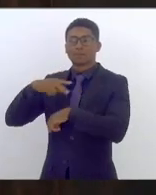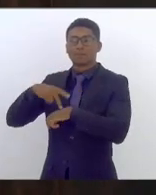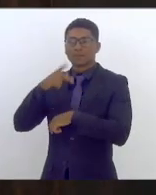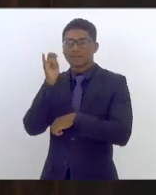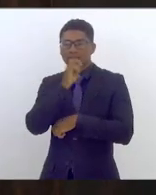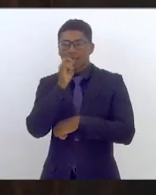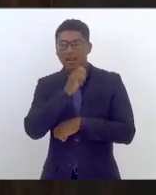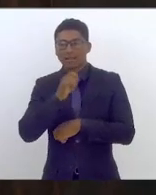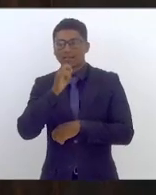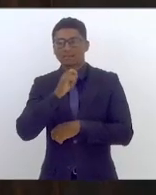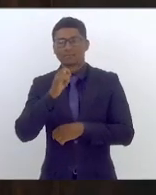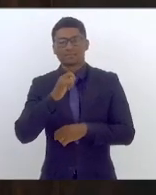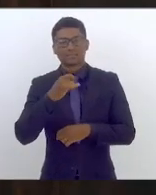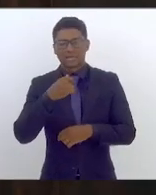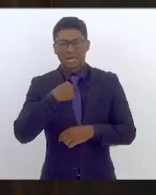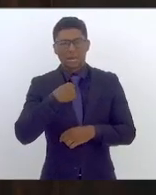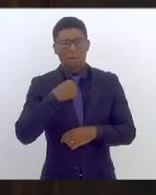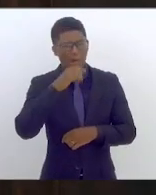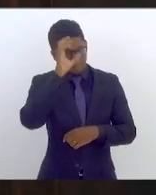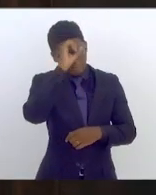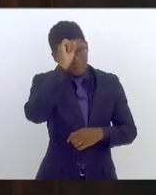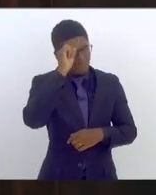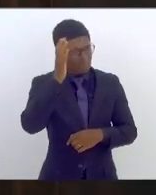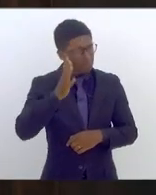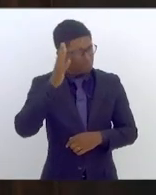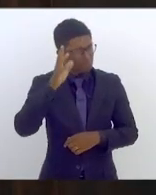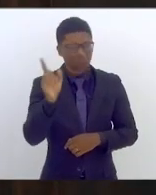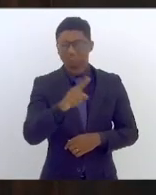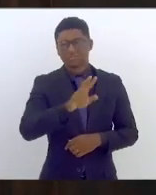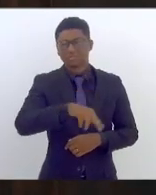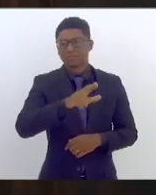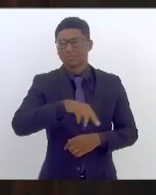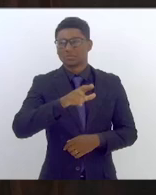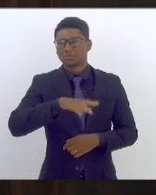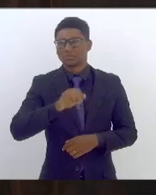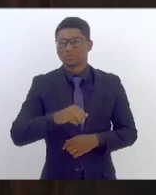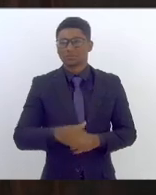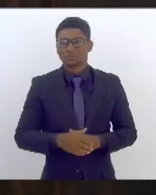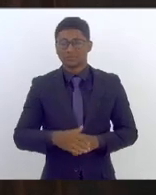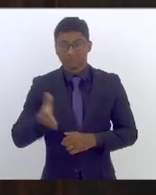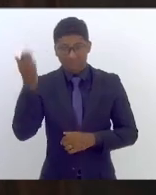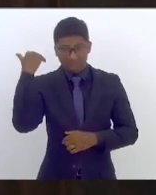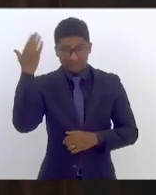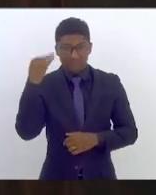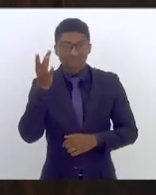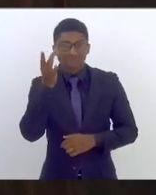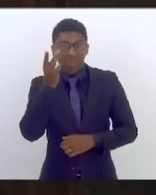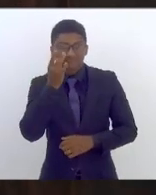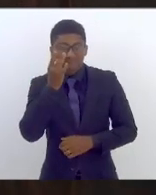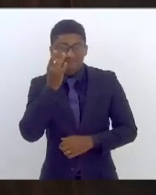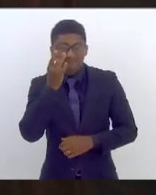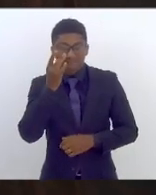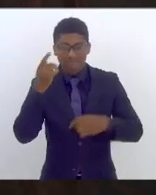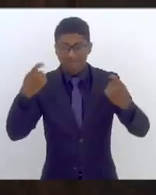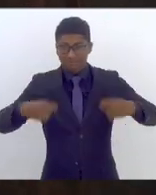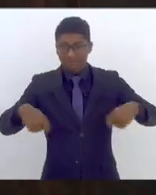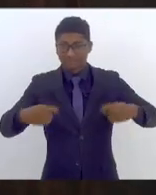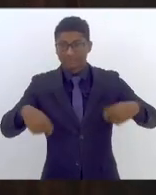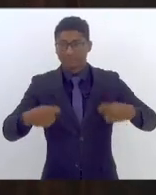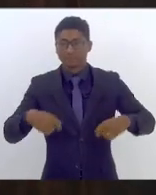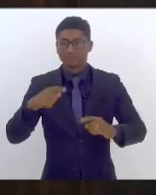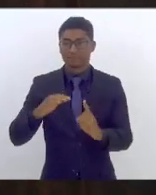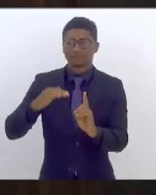você aprendeu a falar eu nunca aprendi a falar e lá no quando eu fazia sessão presencial que tinha que saudar algum